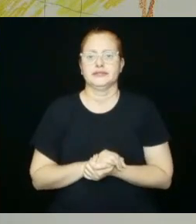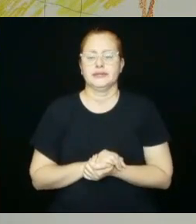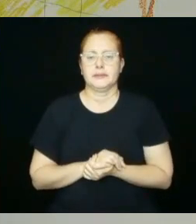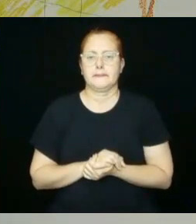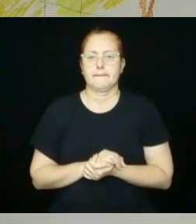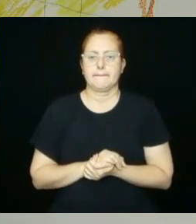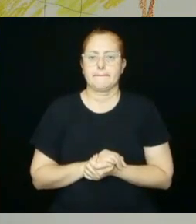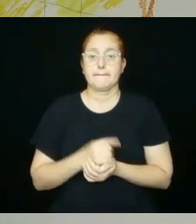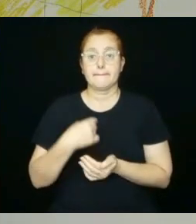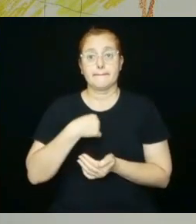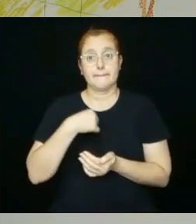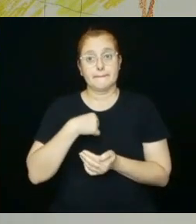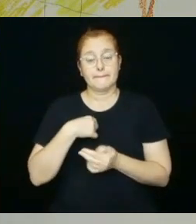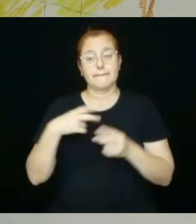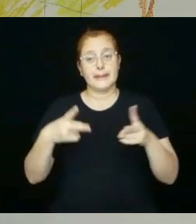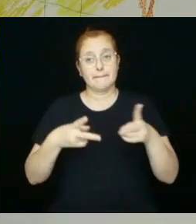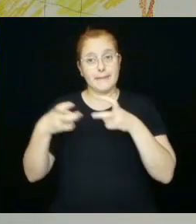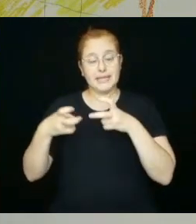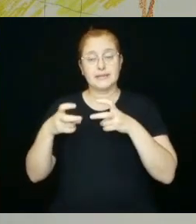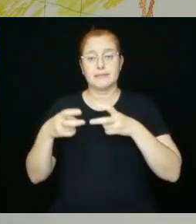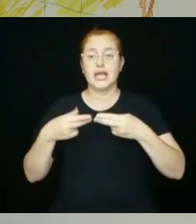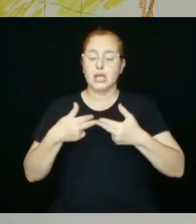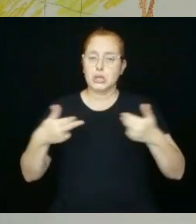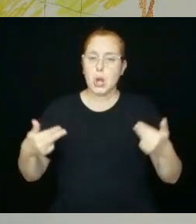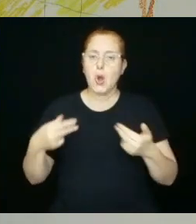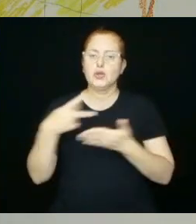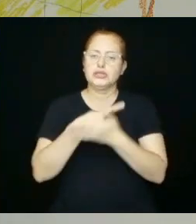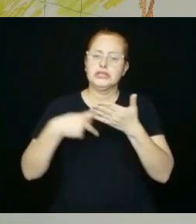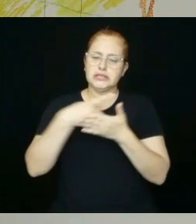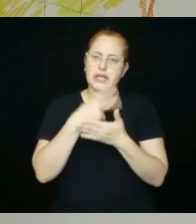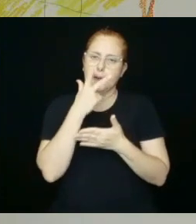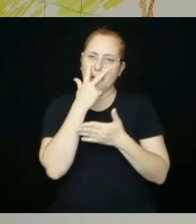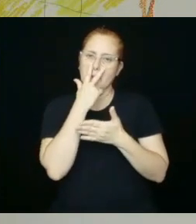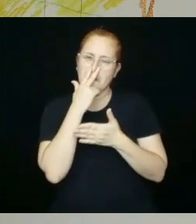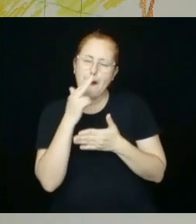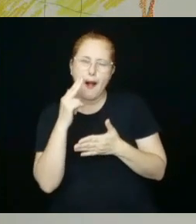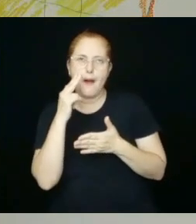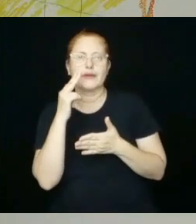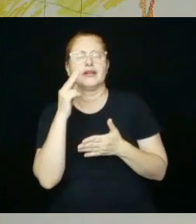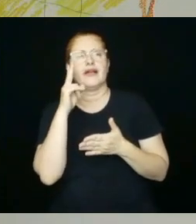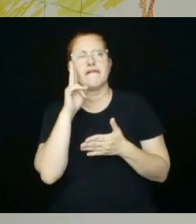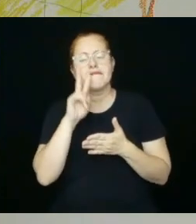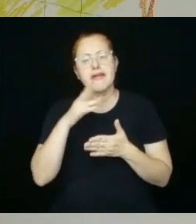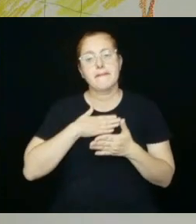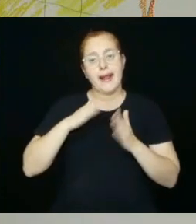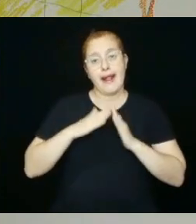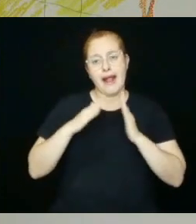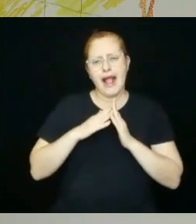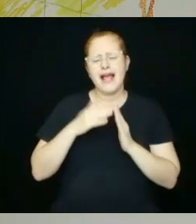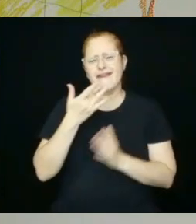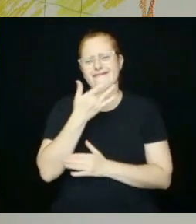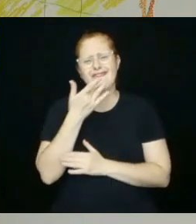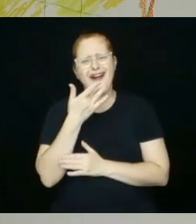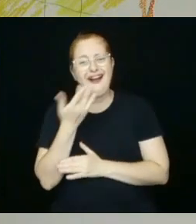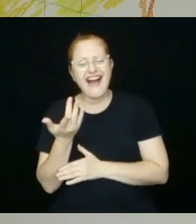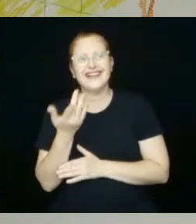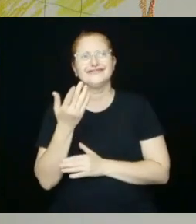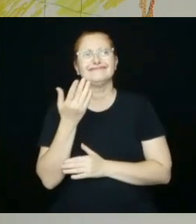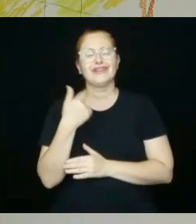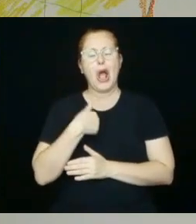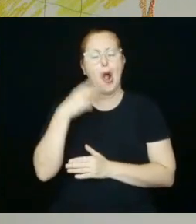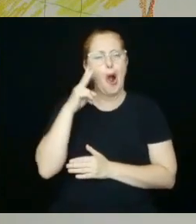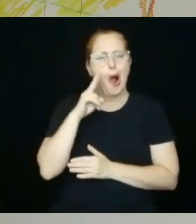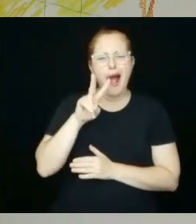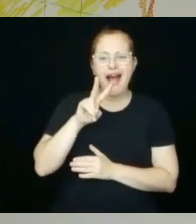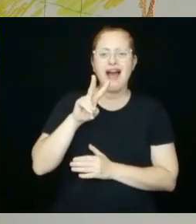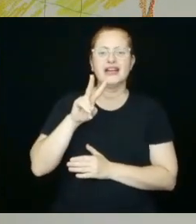E aí eu ver as coisas aqui como desenho, como eu via em casa, para mim é muito fácil assim pegar e olhar